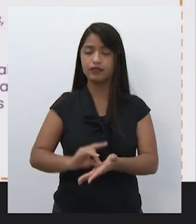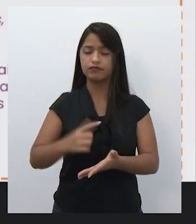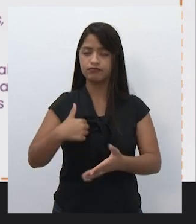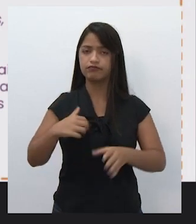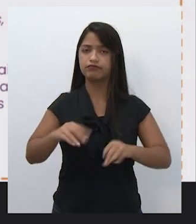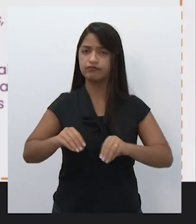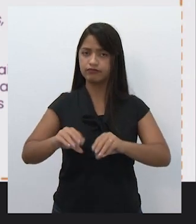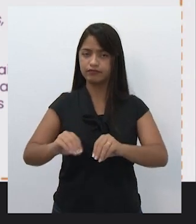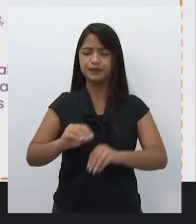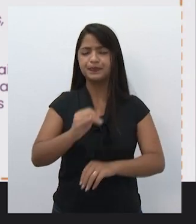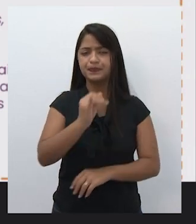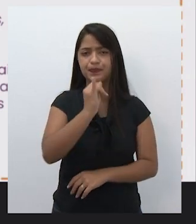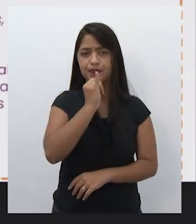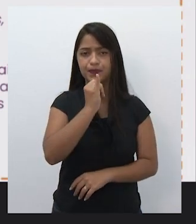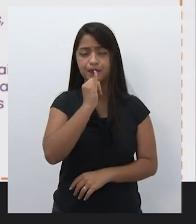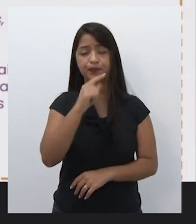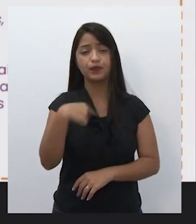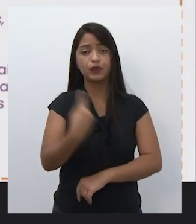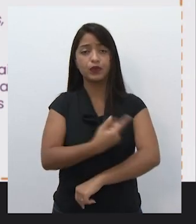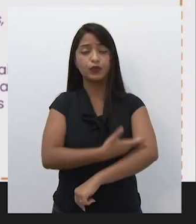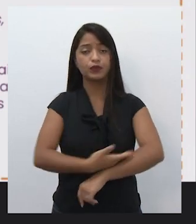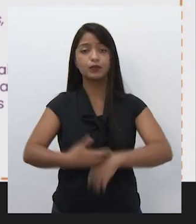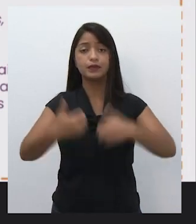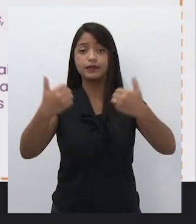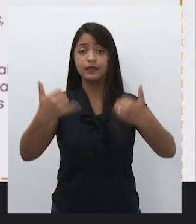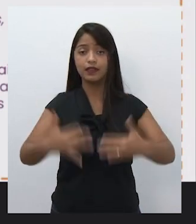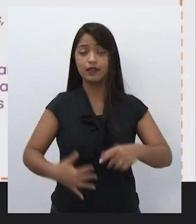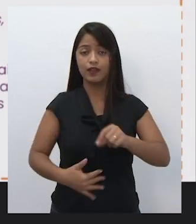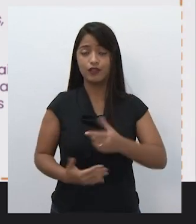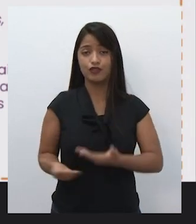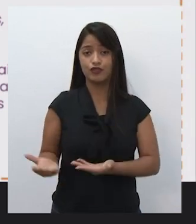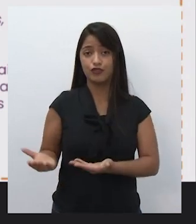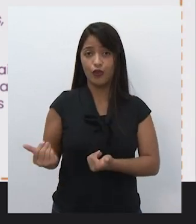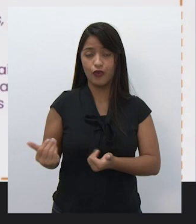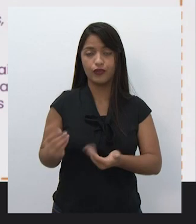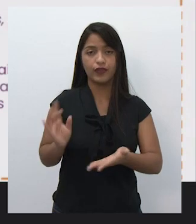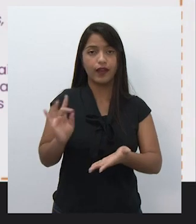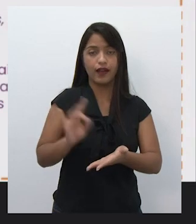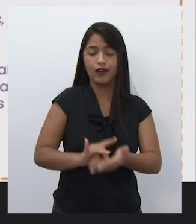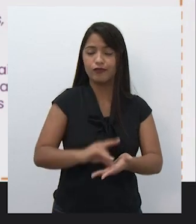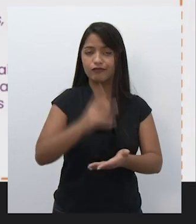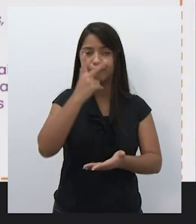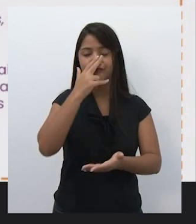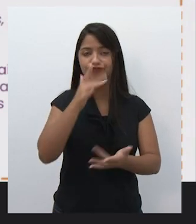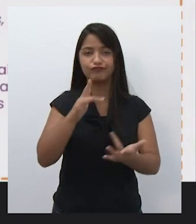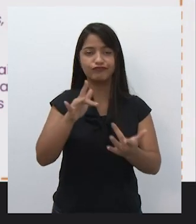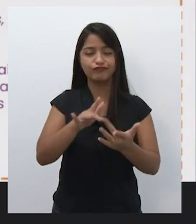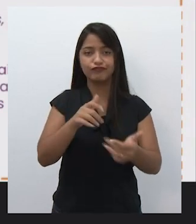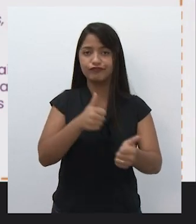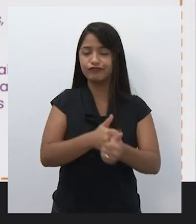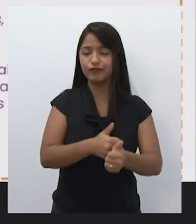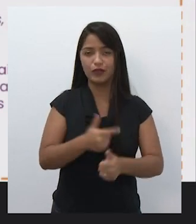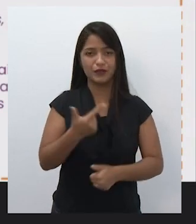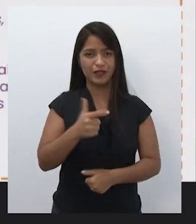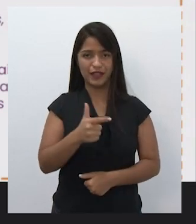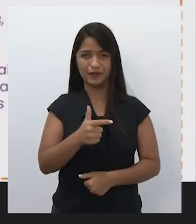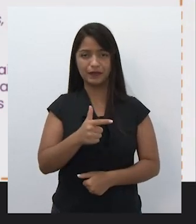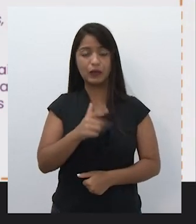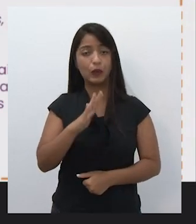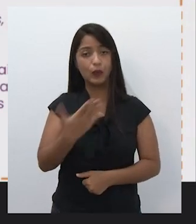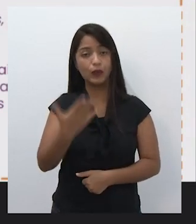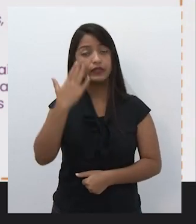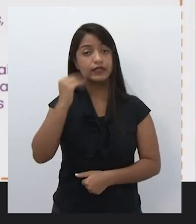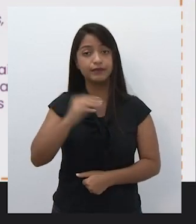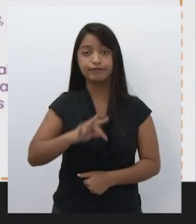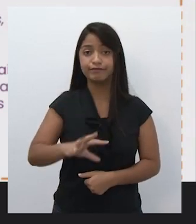dizer que o jovem está muito distanciado da realidade, ou então ele tem uma visão parcial da realidade.